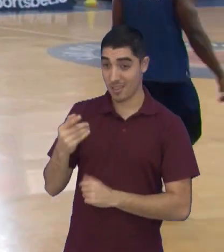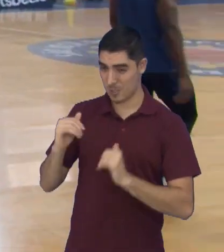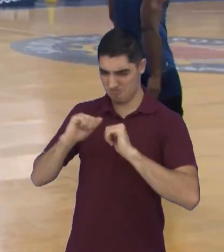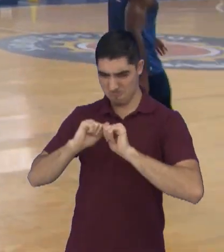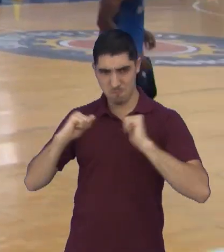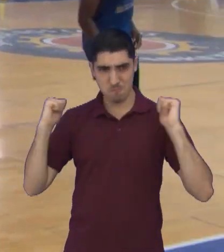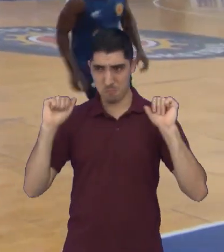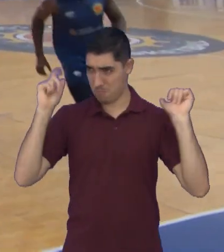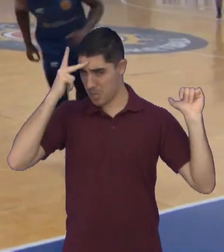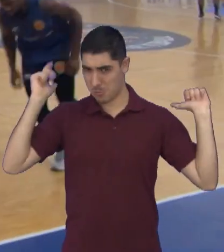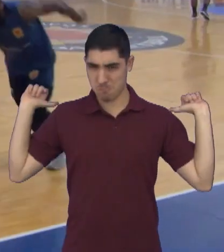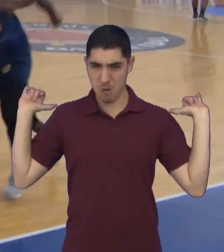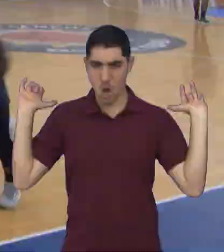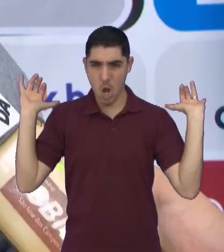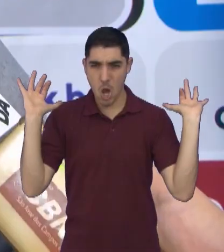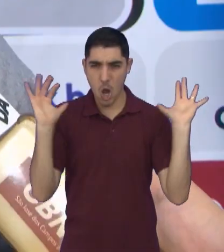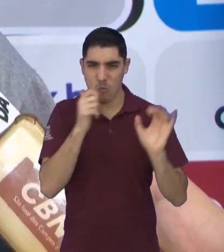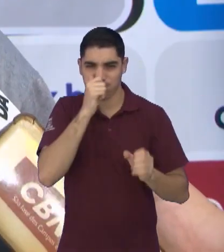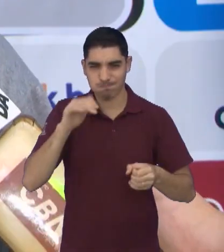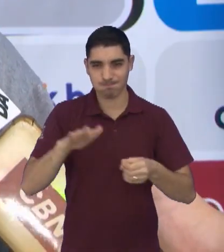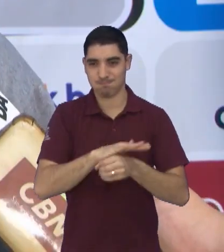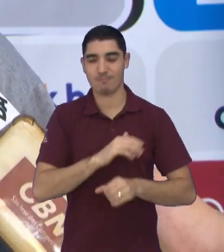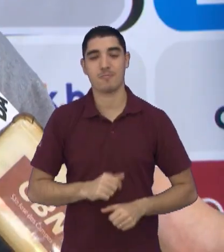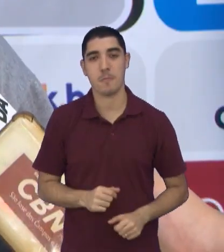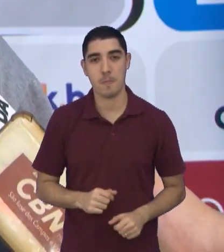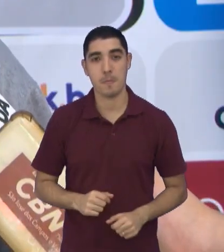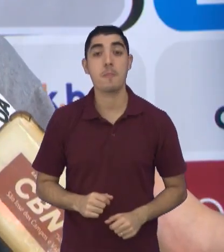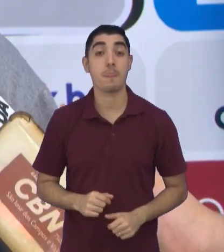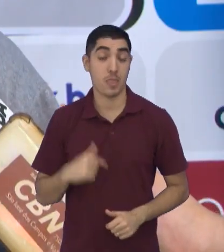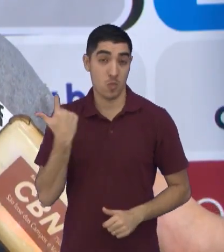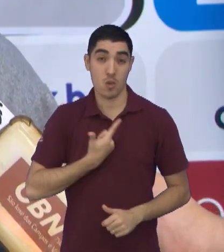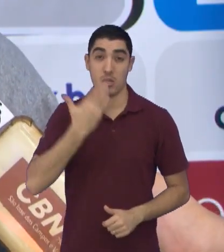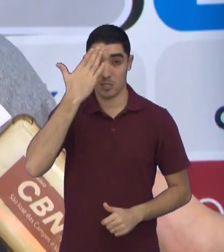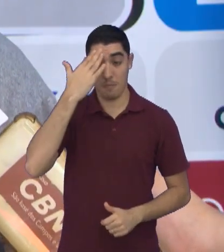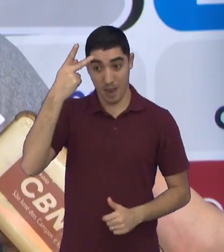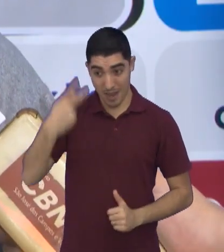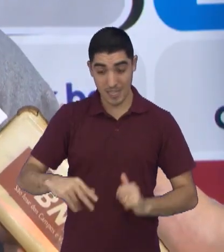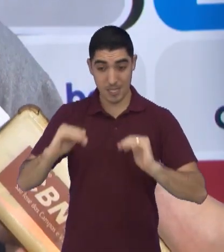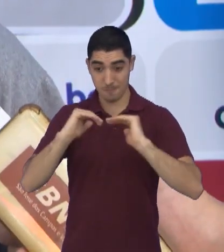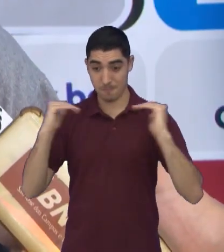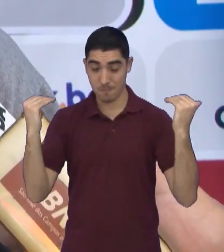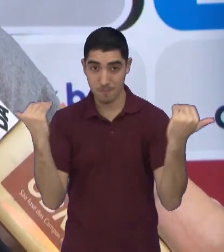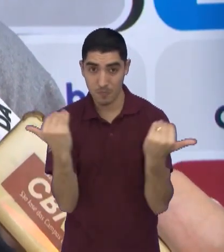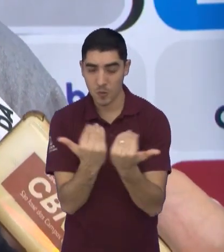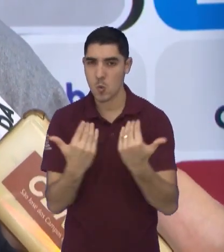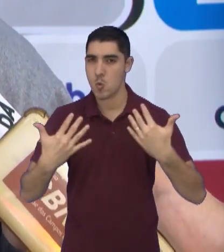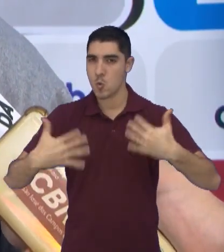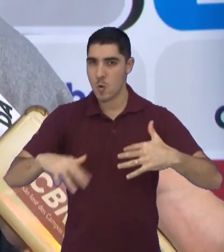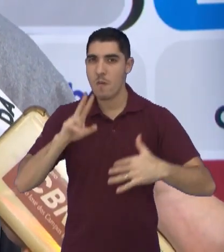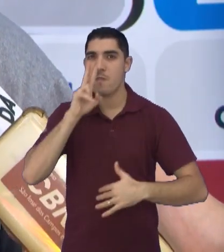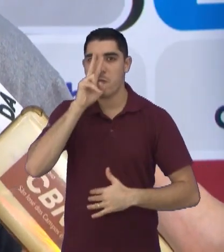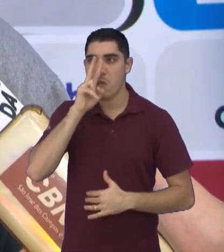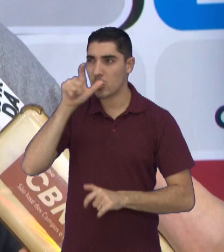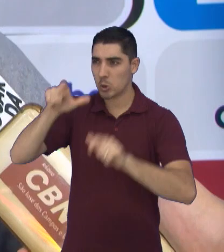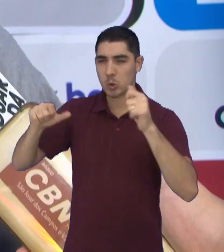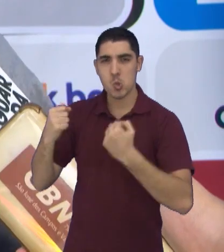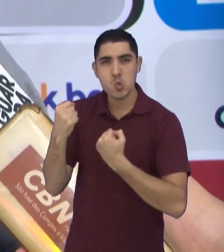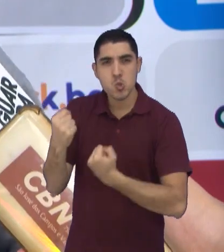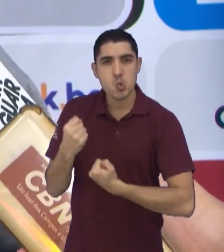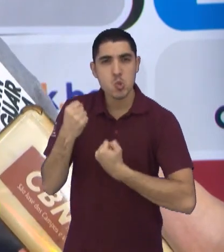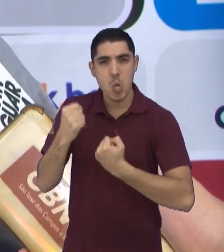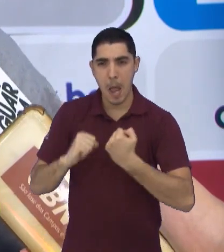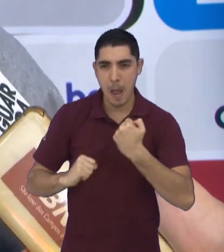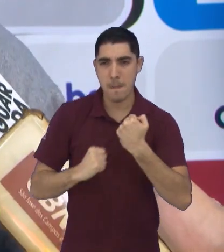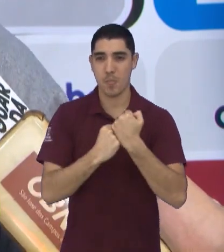esteja lotada de torcedores. Mas sabemos que o Lineu de Moura também dá uma força muito grande para o time, coloca